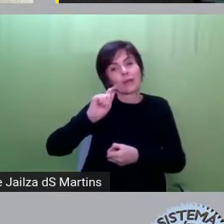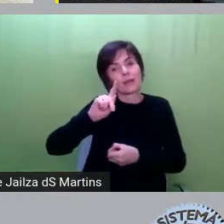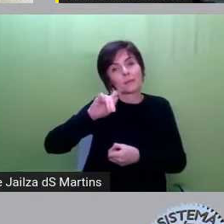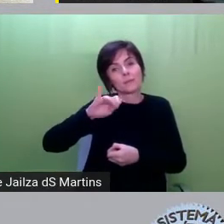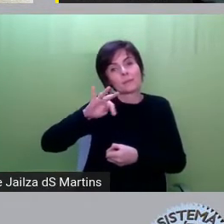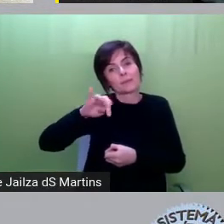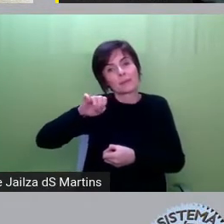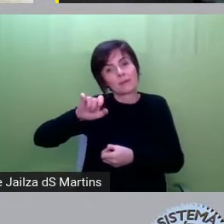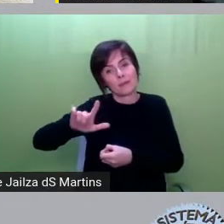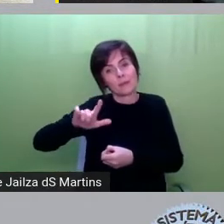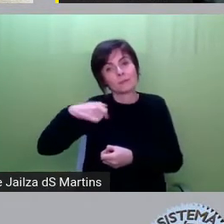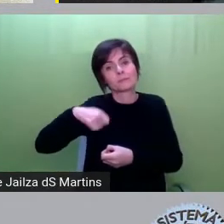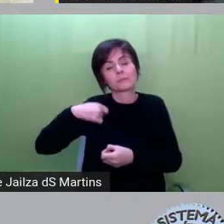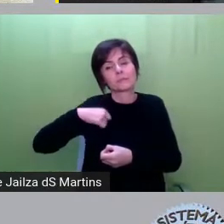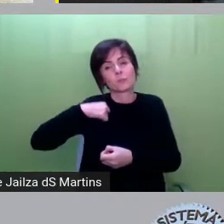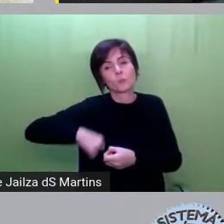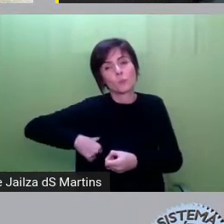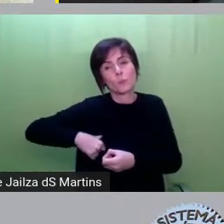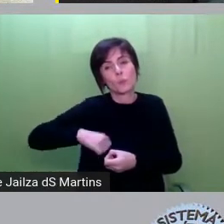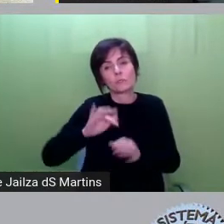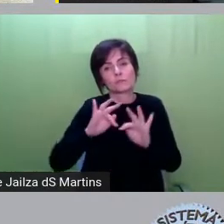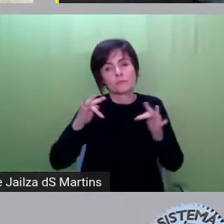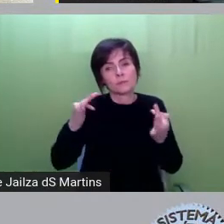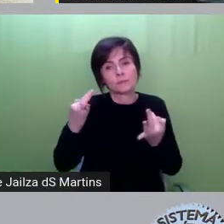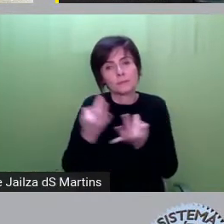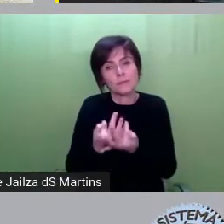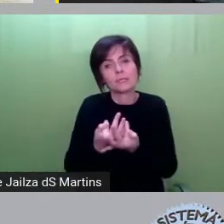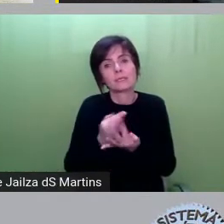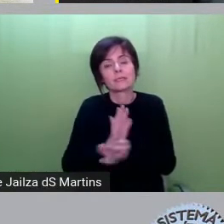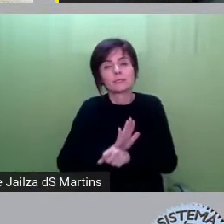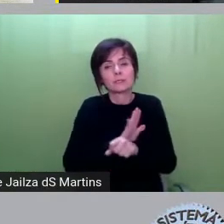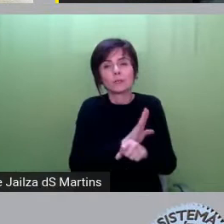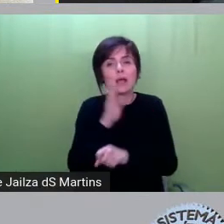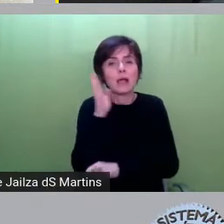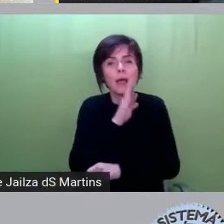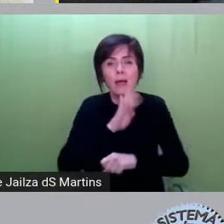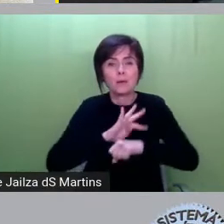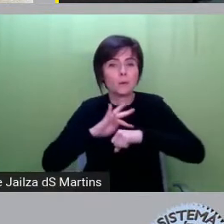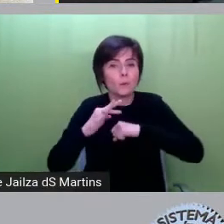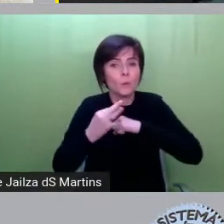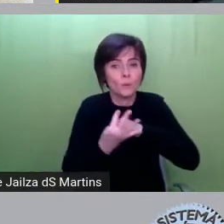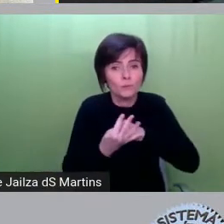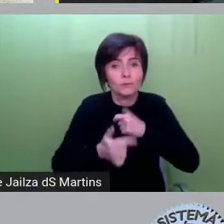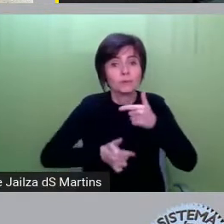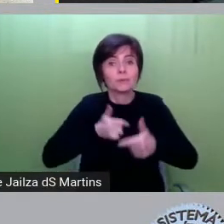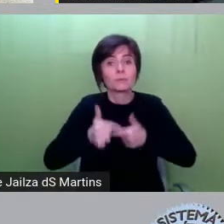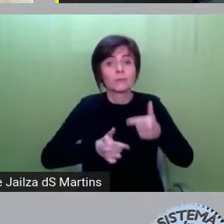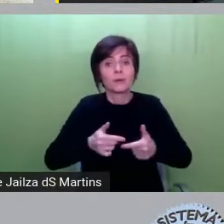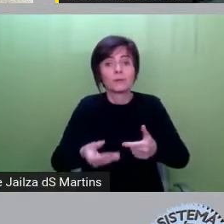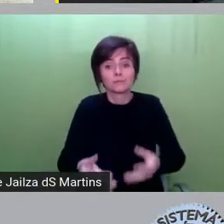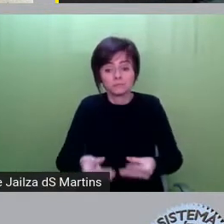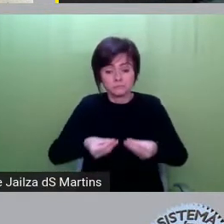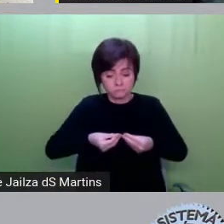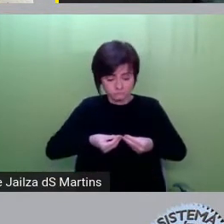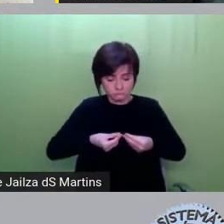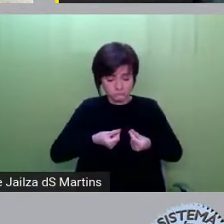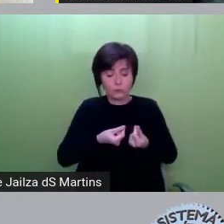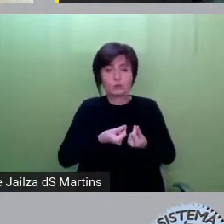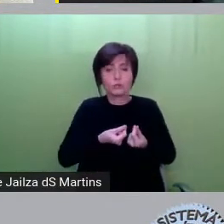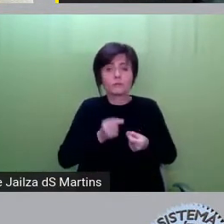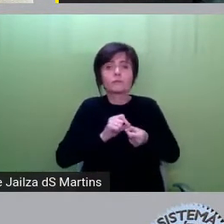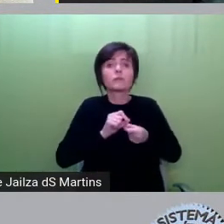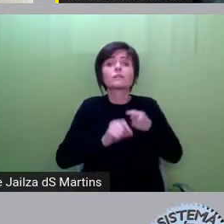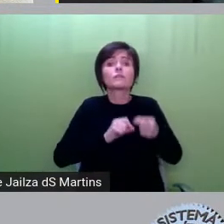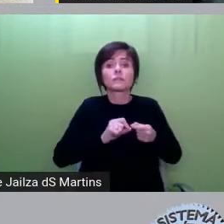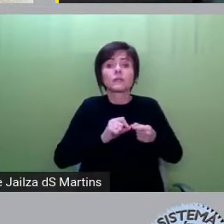precisamos de um Bolsa Família, do auxílio emergencial. Os trabalhadores vão receber esse dinheiro e vão fazer o quê? Volta